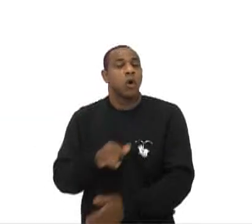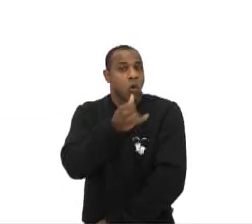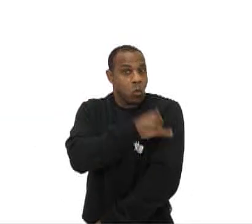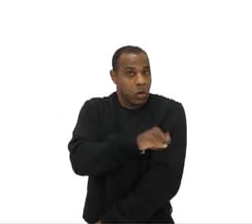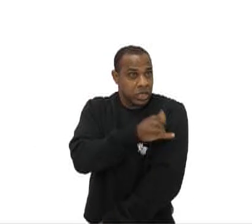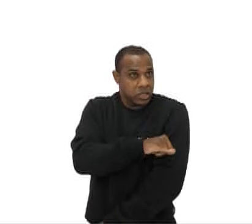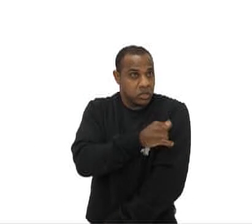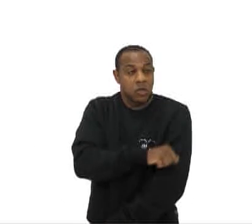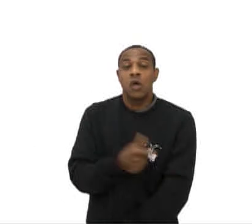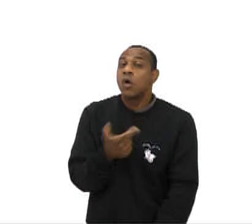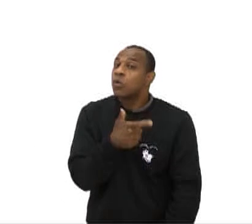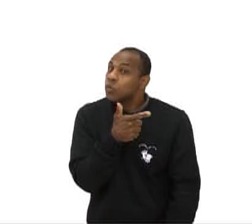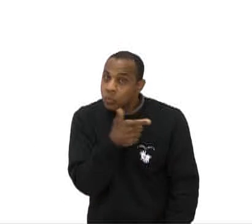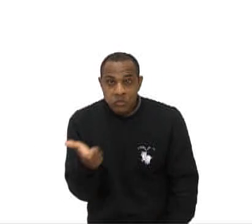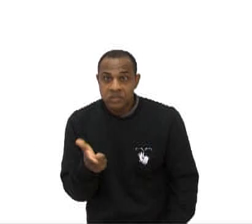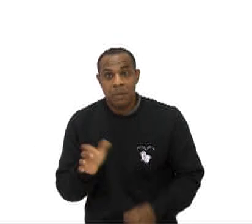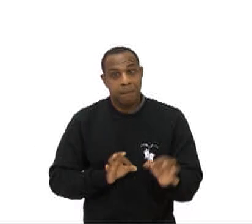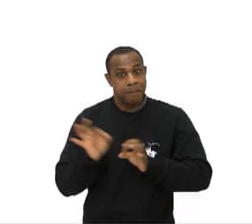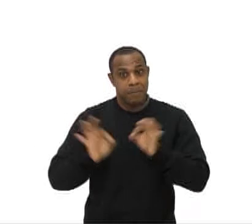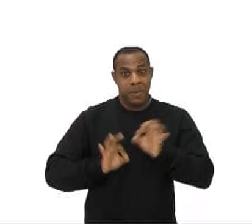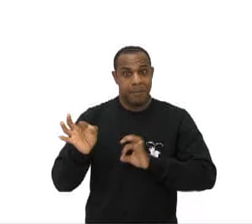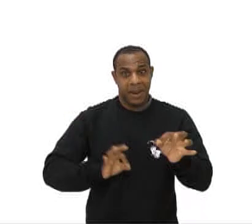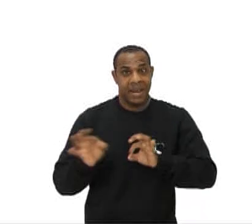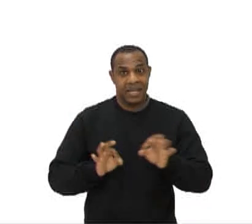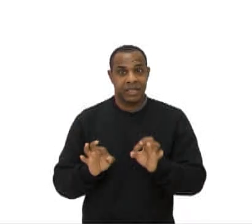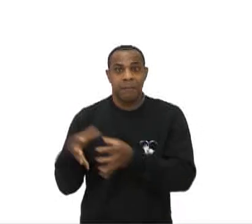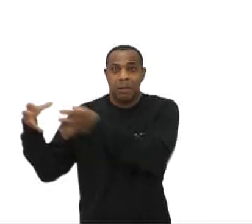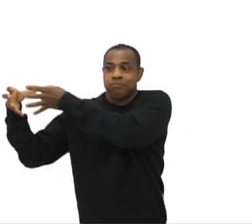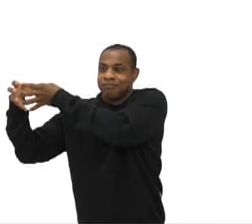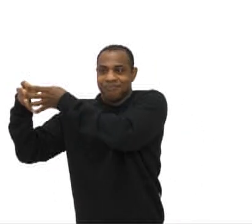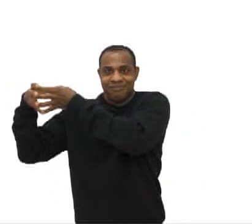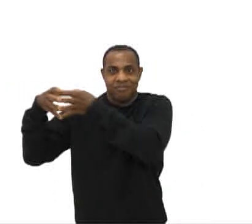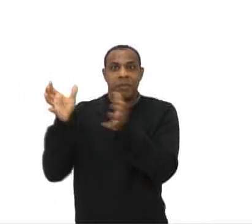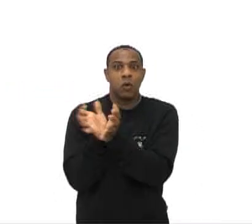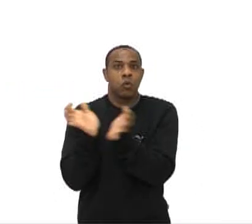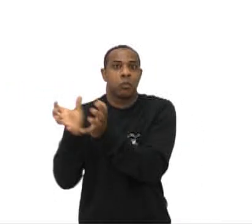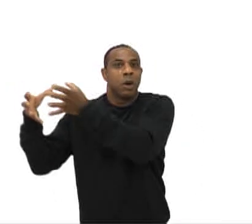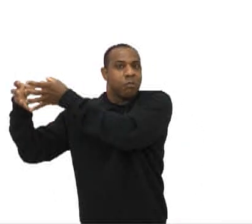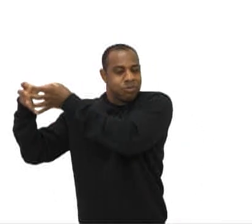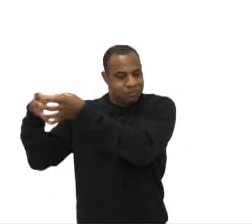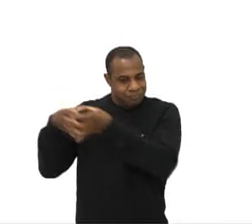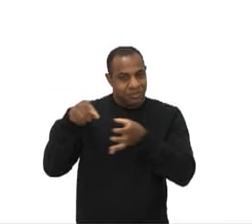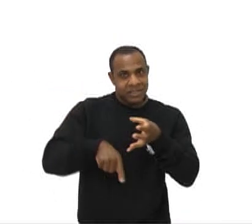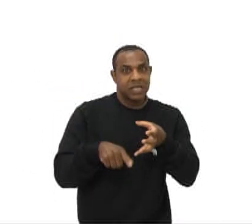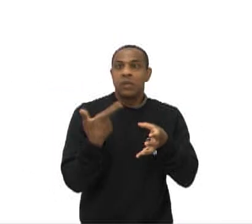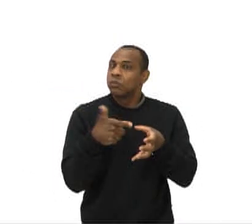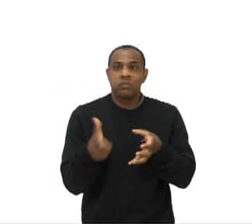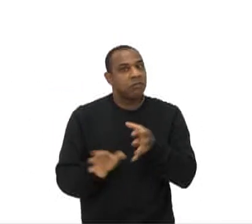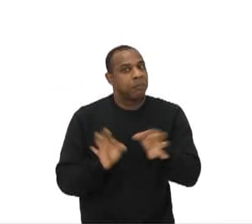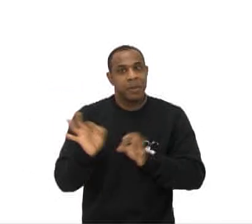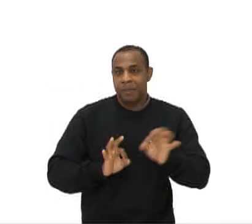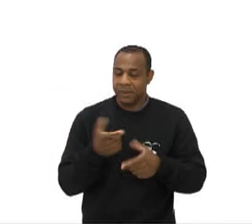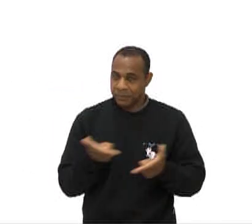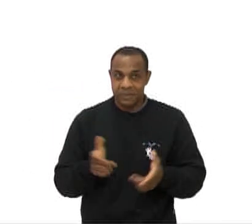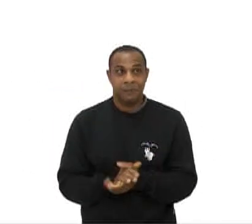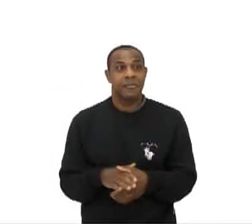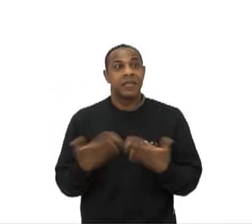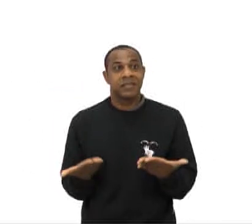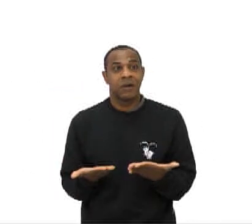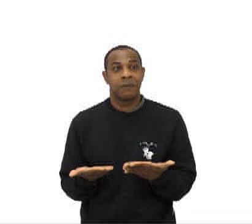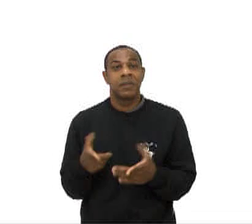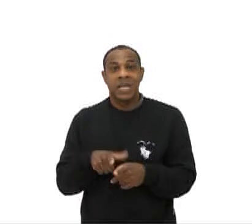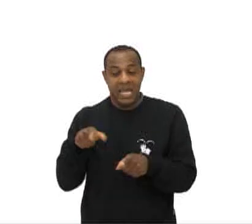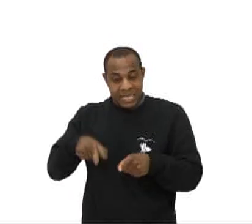Janeiro não estava preparado para receber a corte. Lembra que eu acabei de responder com o Rodrigo? Não estava, óbvio. Somam-se a